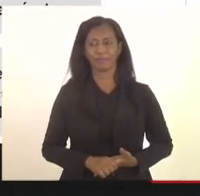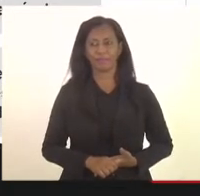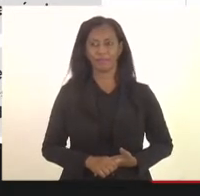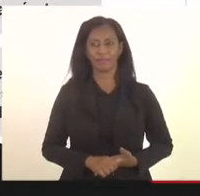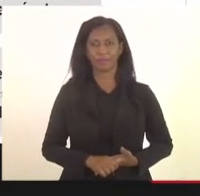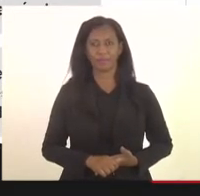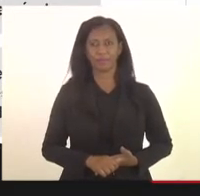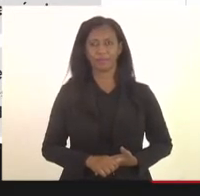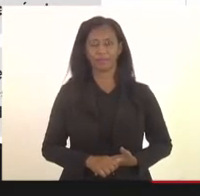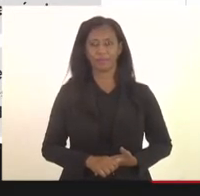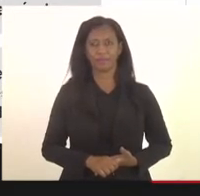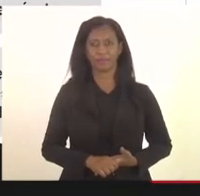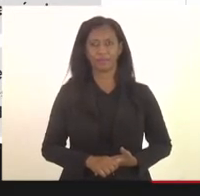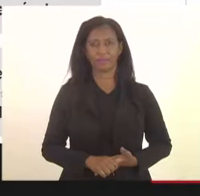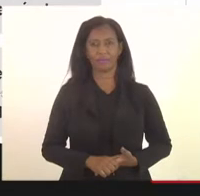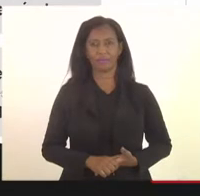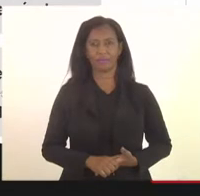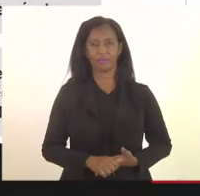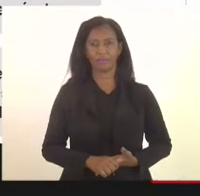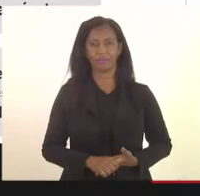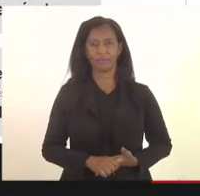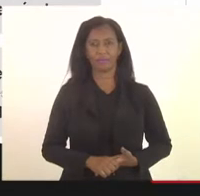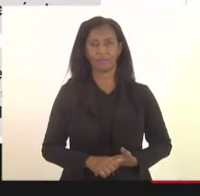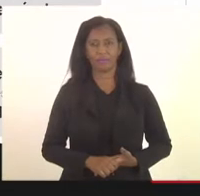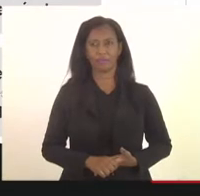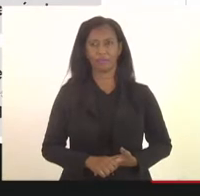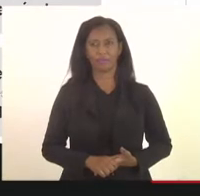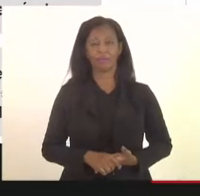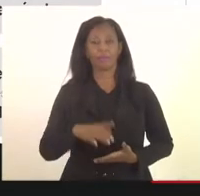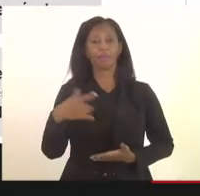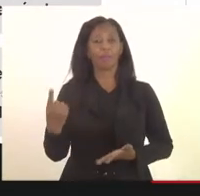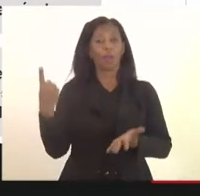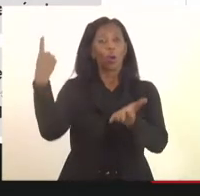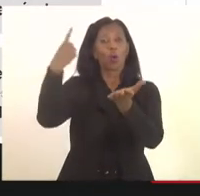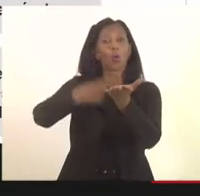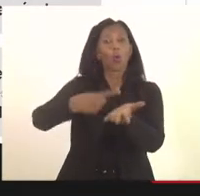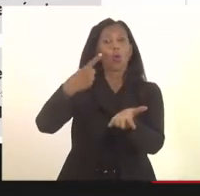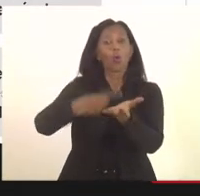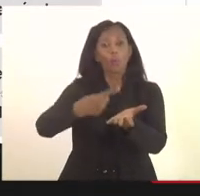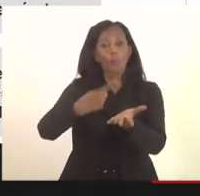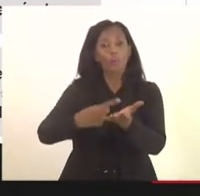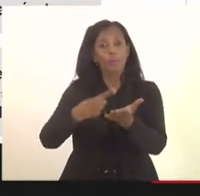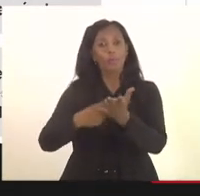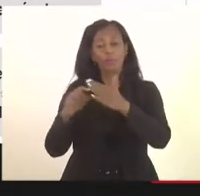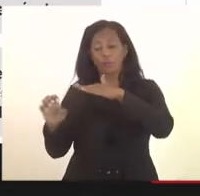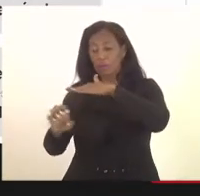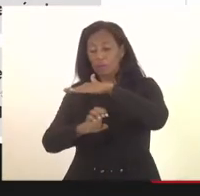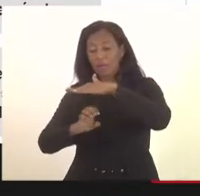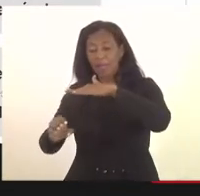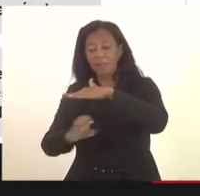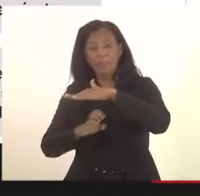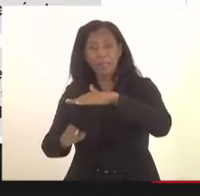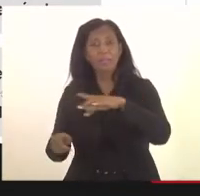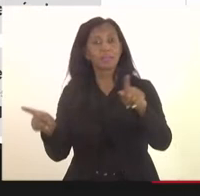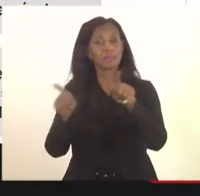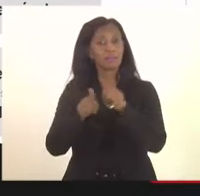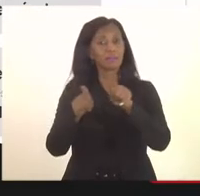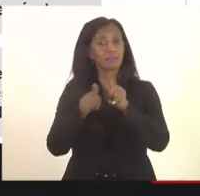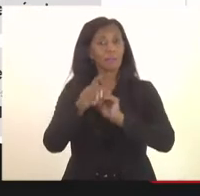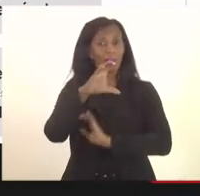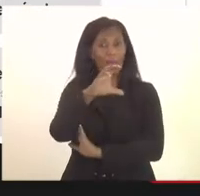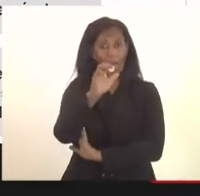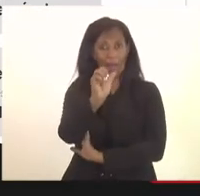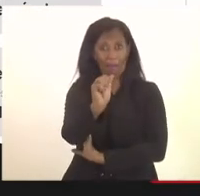uma última coisa que é mais genérica que eu gostaria de falar é que existe o compromisso da Petronas também de ser zero carbono, ponto, de emissão de